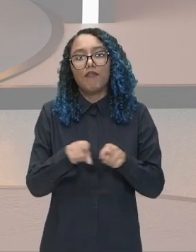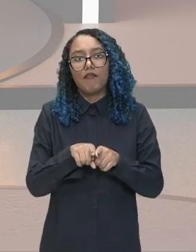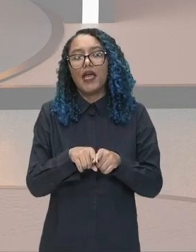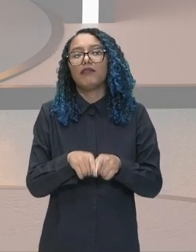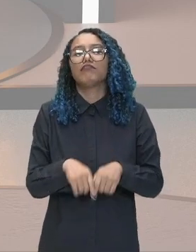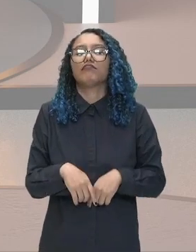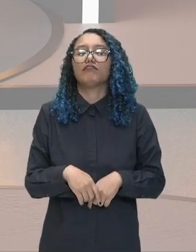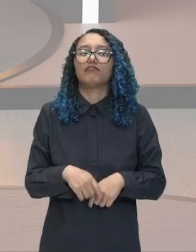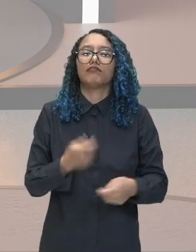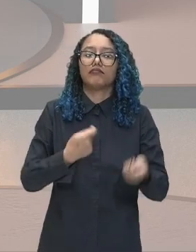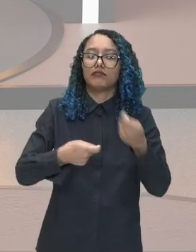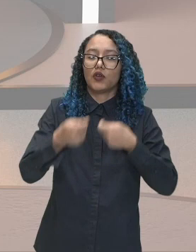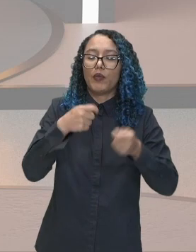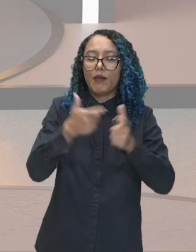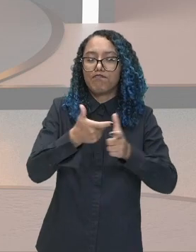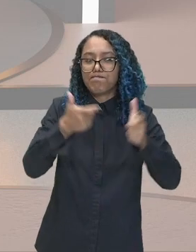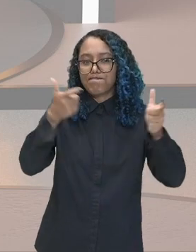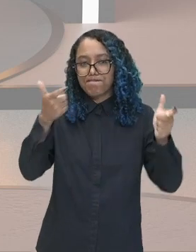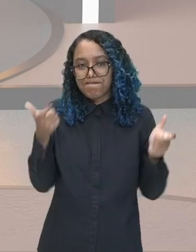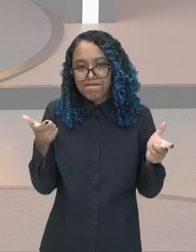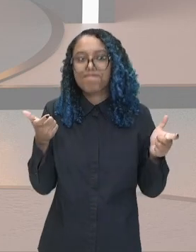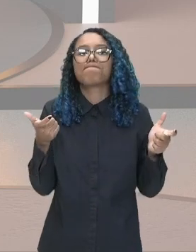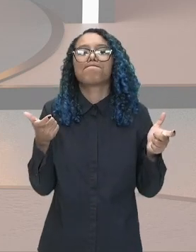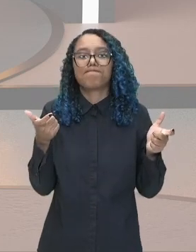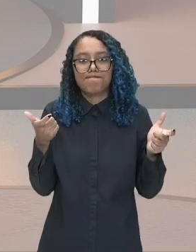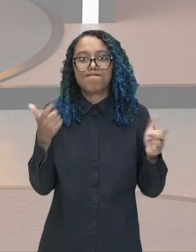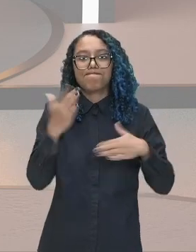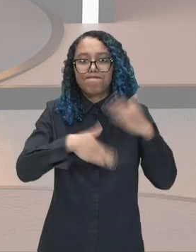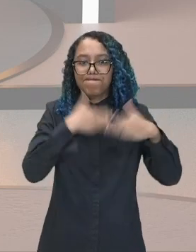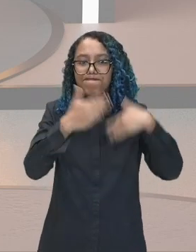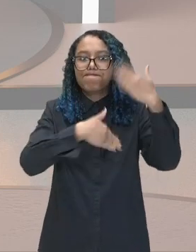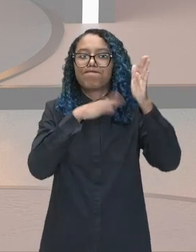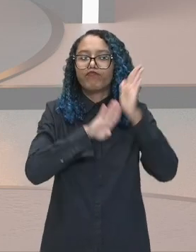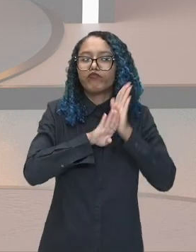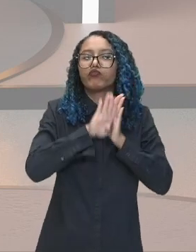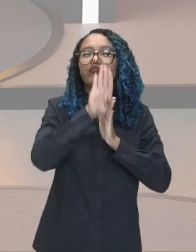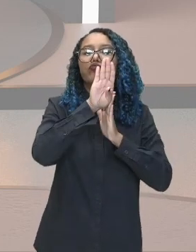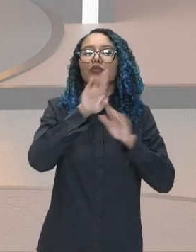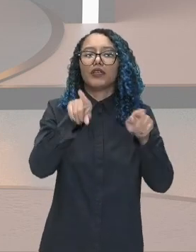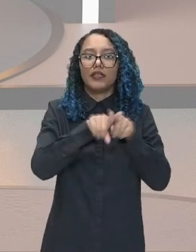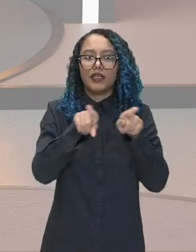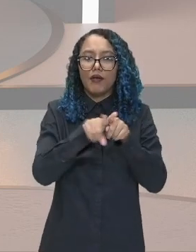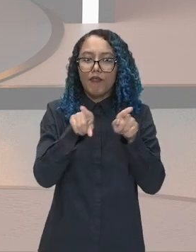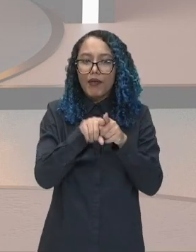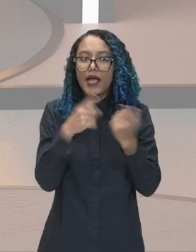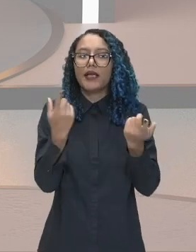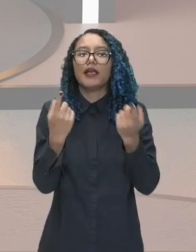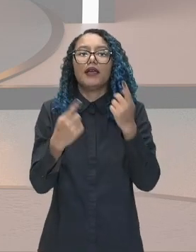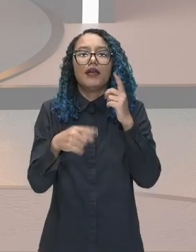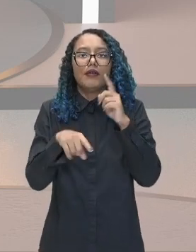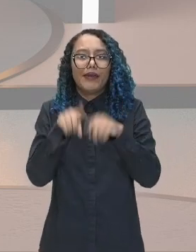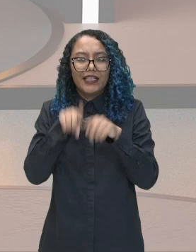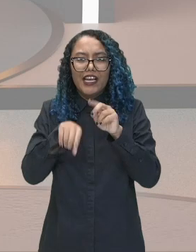consumidor, bem como o escoamento de bens produzidos. Nós temos essa facilidade de